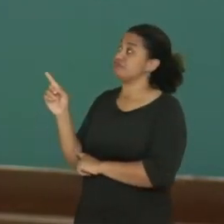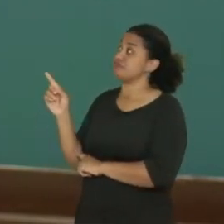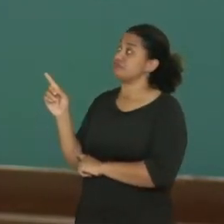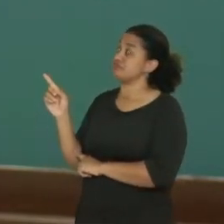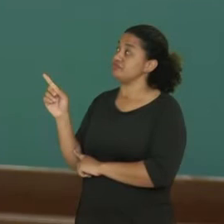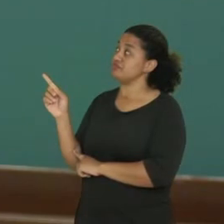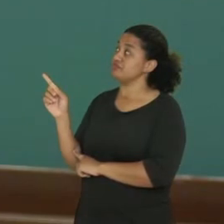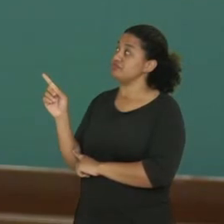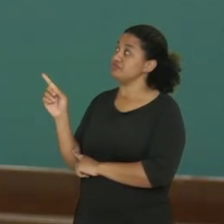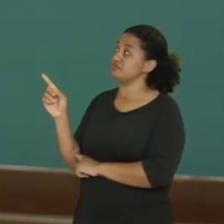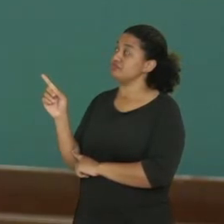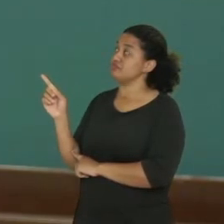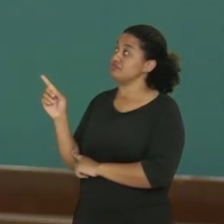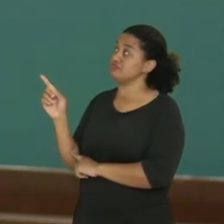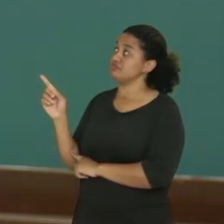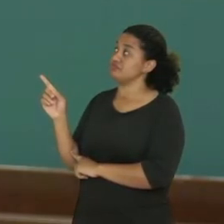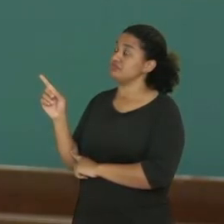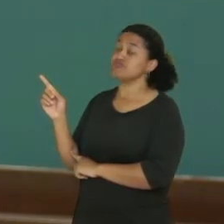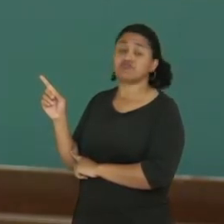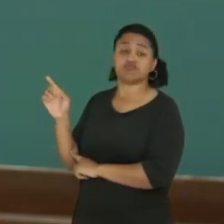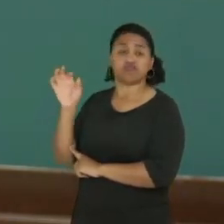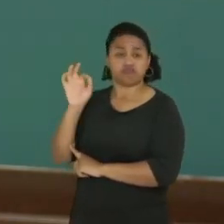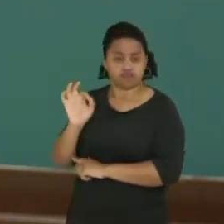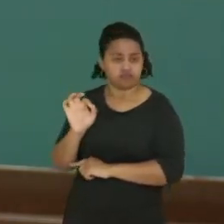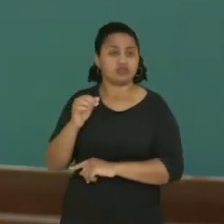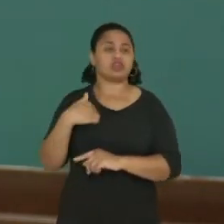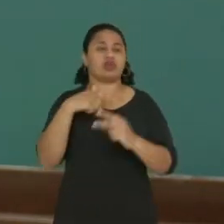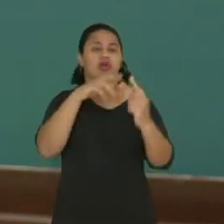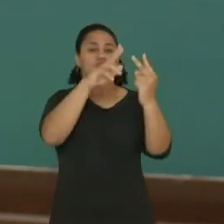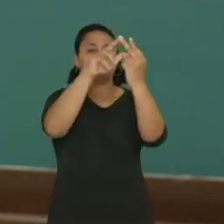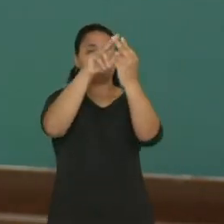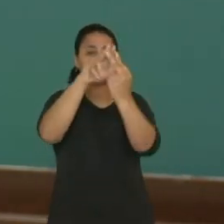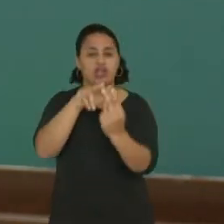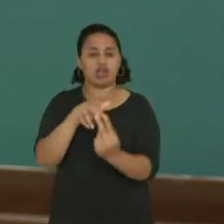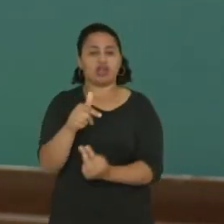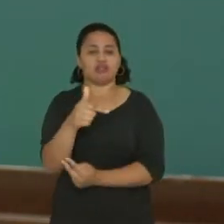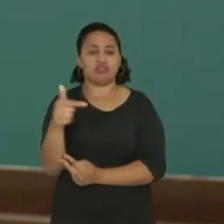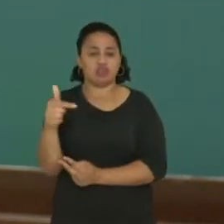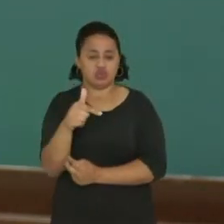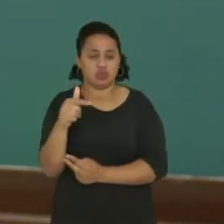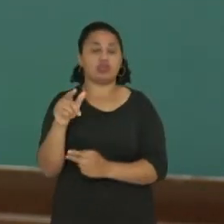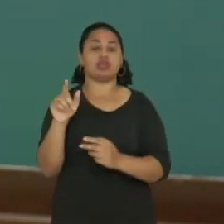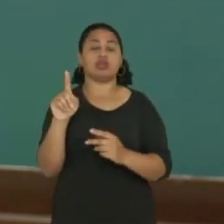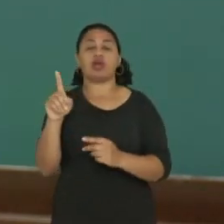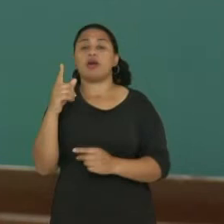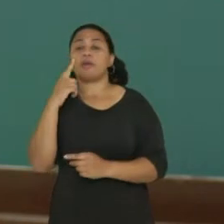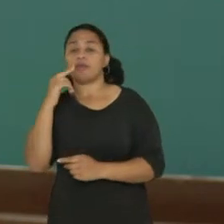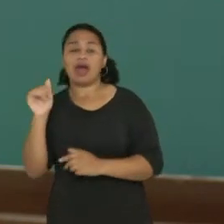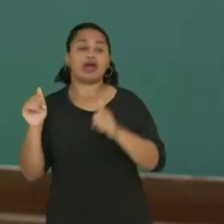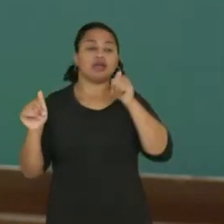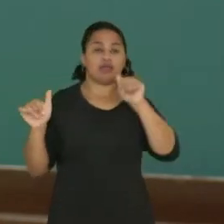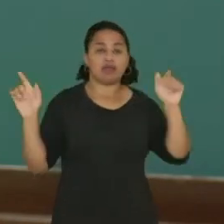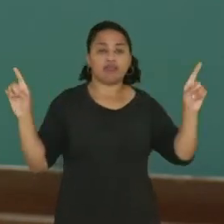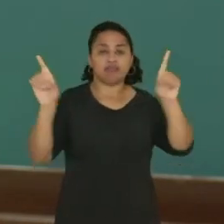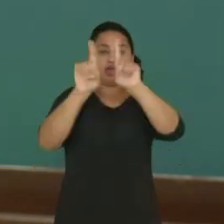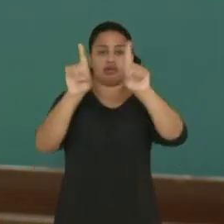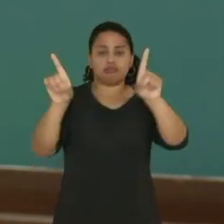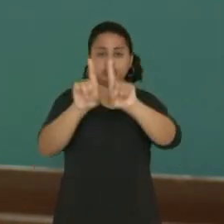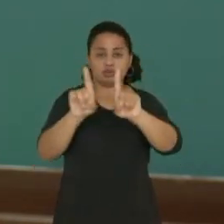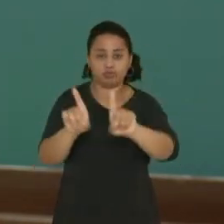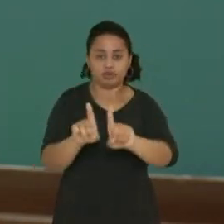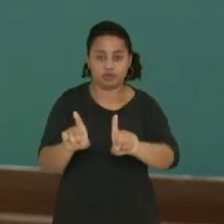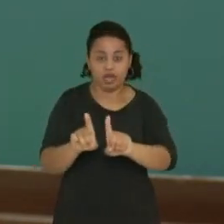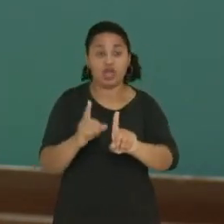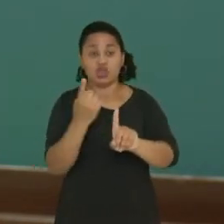junta certinho, pai, mãe. Quando chega no último, também vem informação do pai e da mãe, é claro.